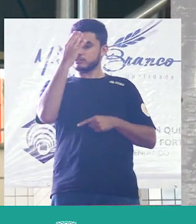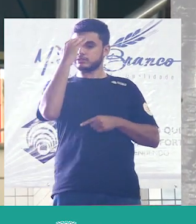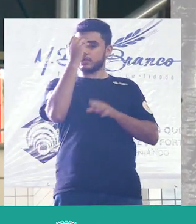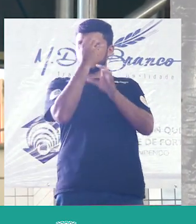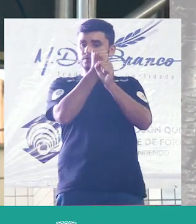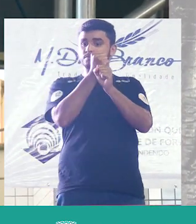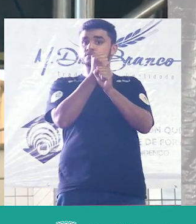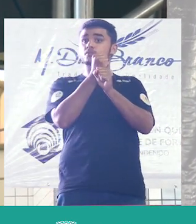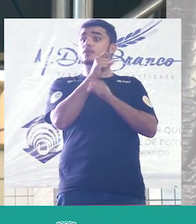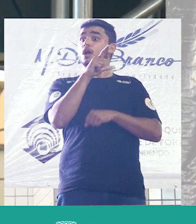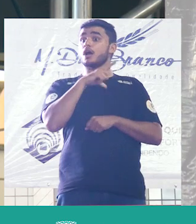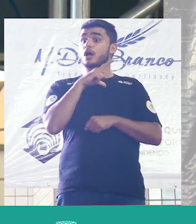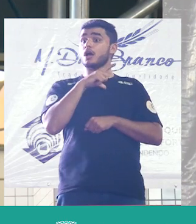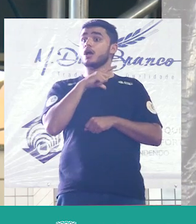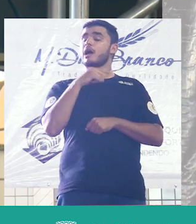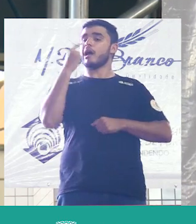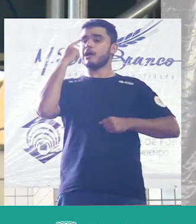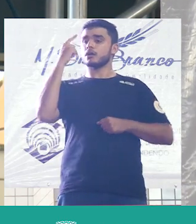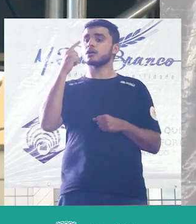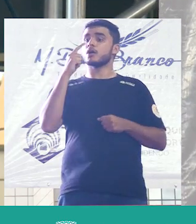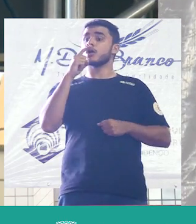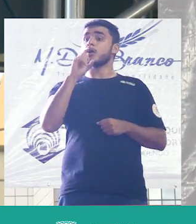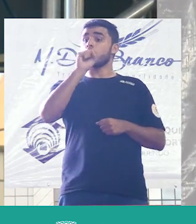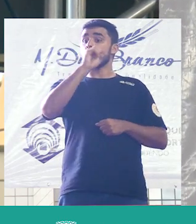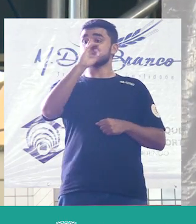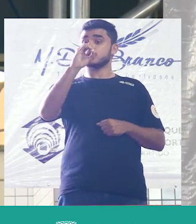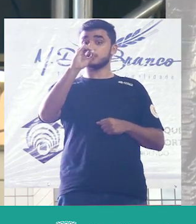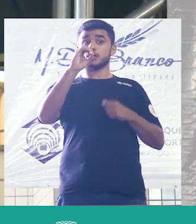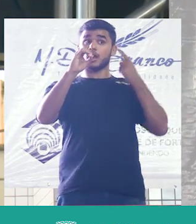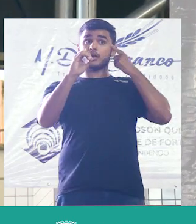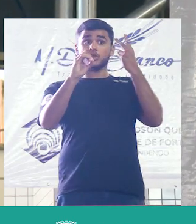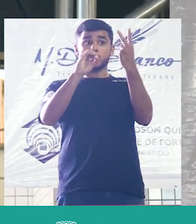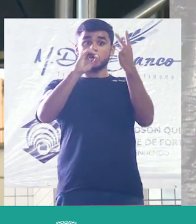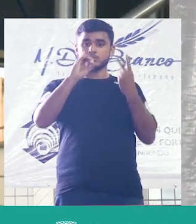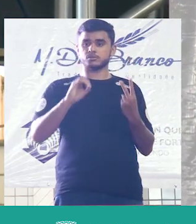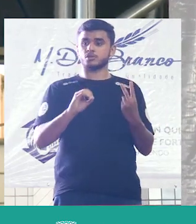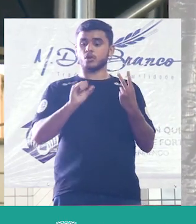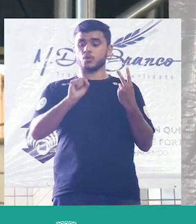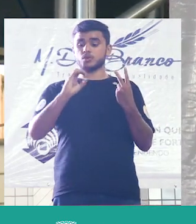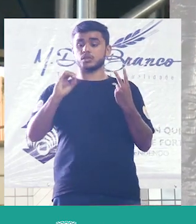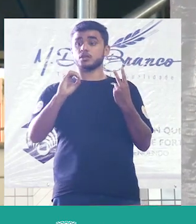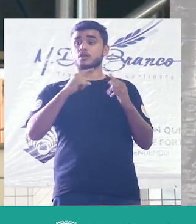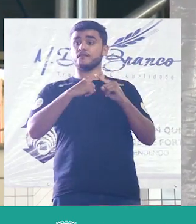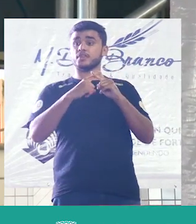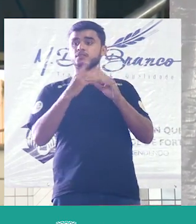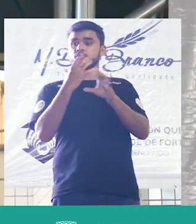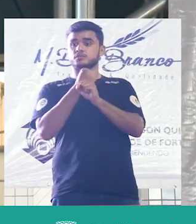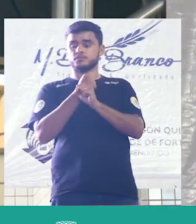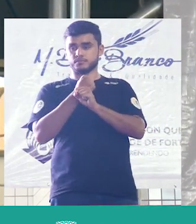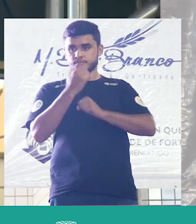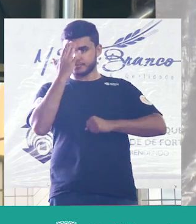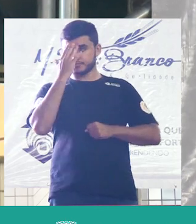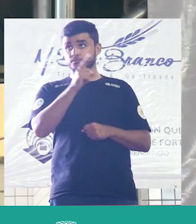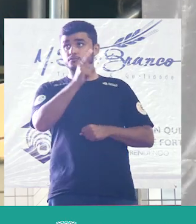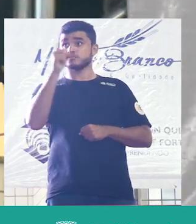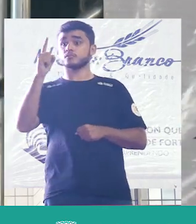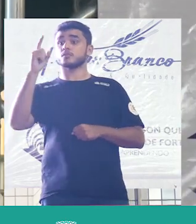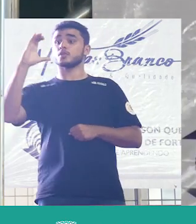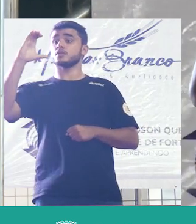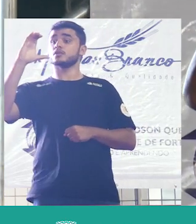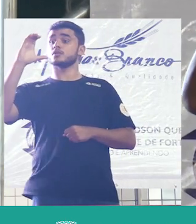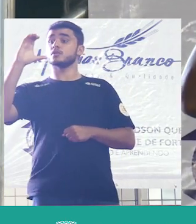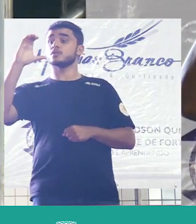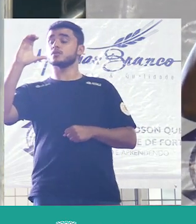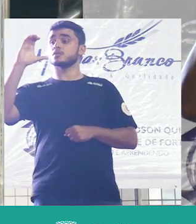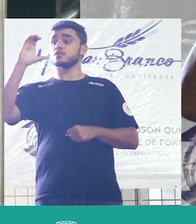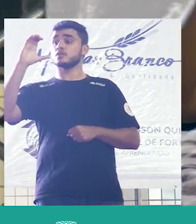como são 2 mols, 2 vezes 80. No caso do CO2, 44, como é só 1 mol, 1 que multiplica 44.